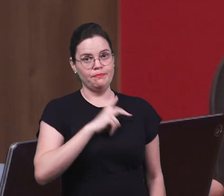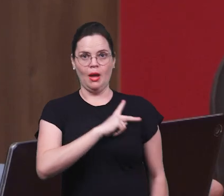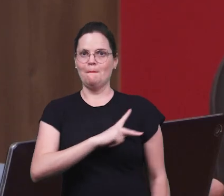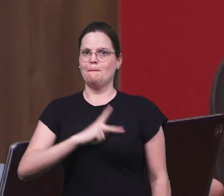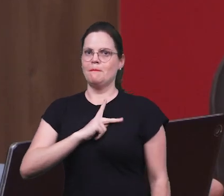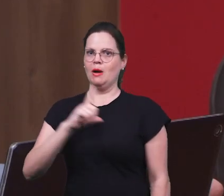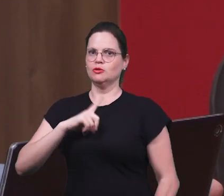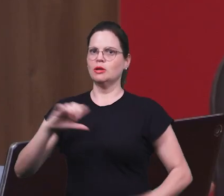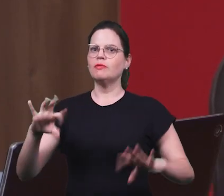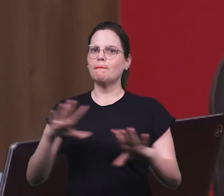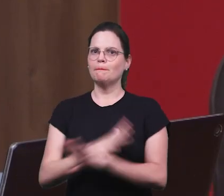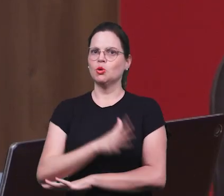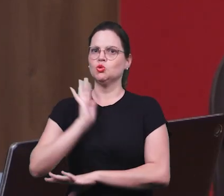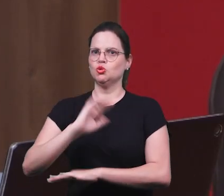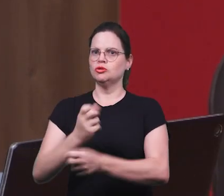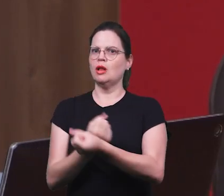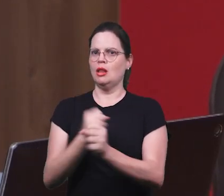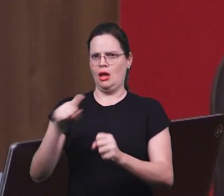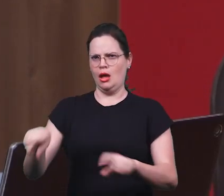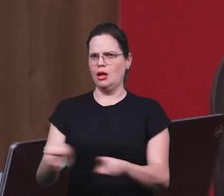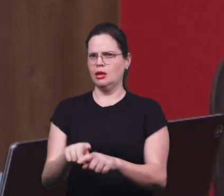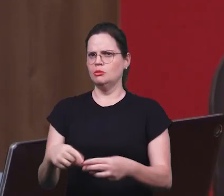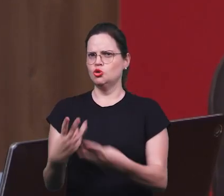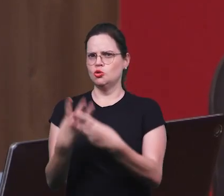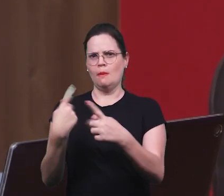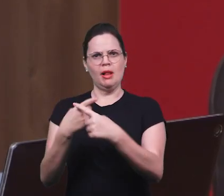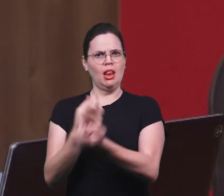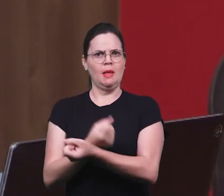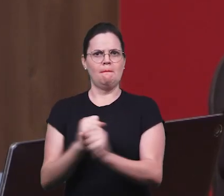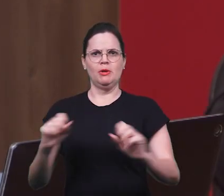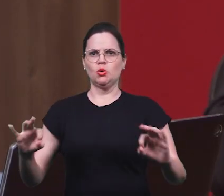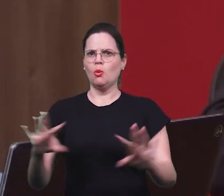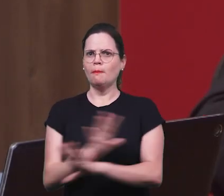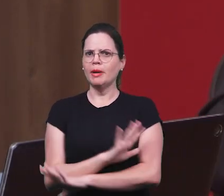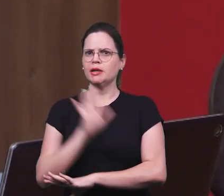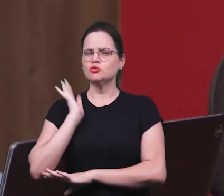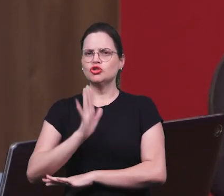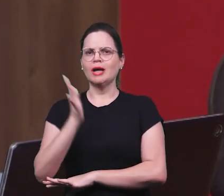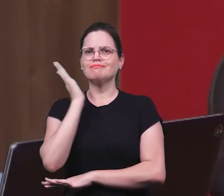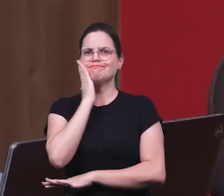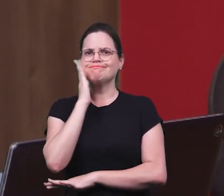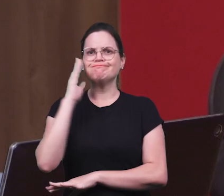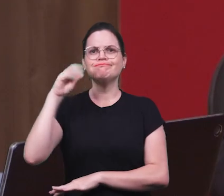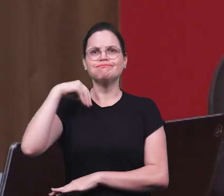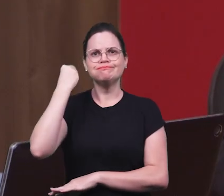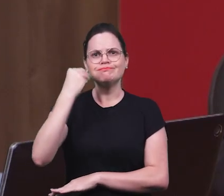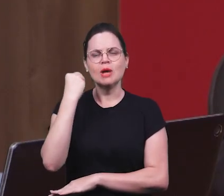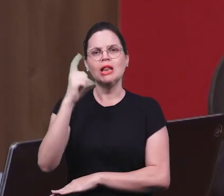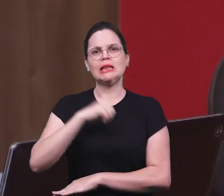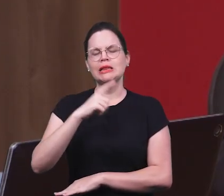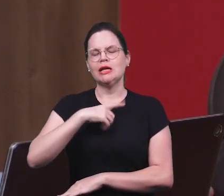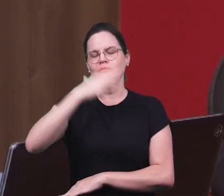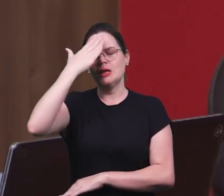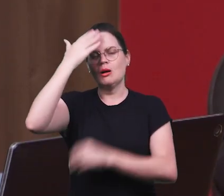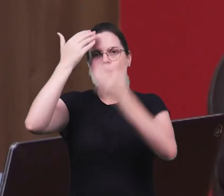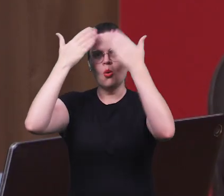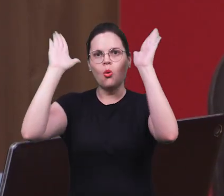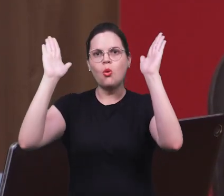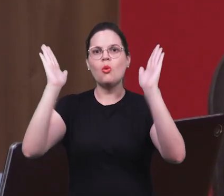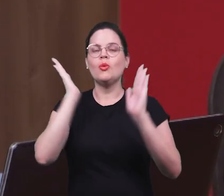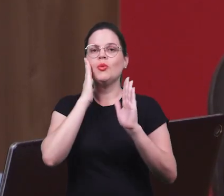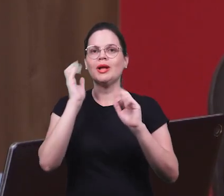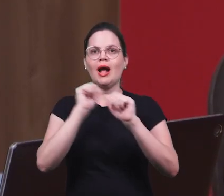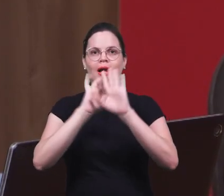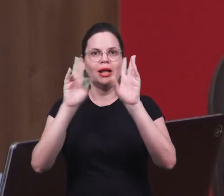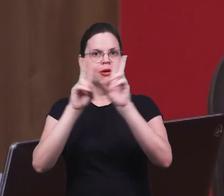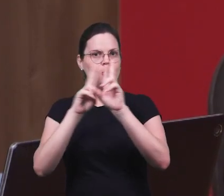era judeu, hebreu de hebreus, né? Então, e ele teve, logo, as escamas caíram, ele teve um entendimento.